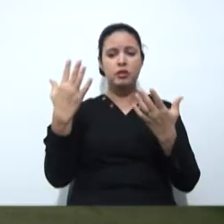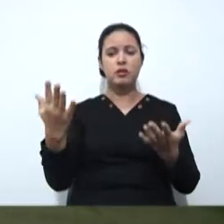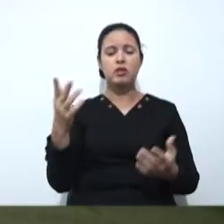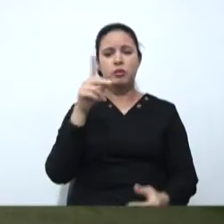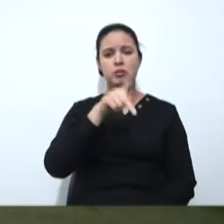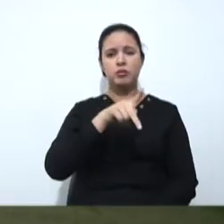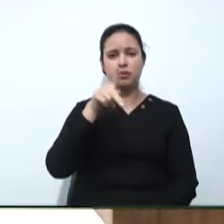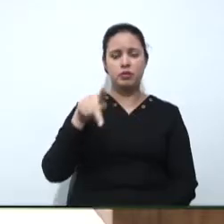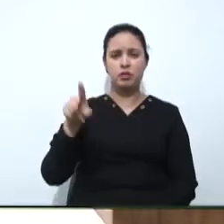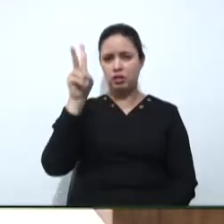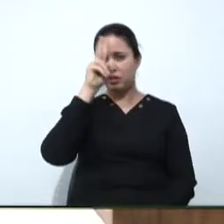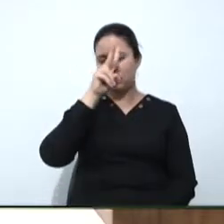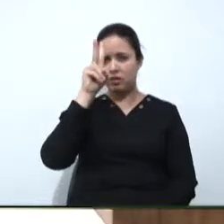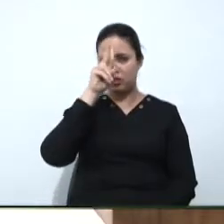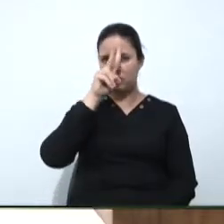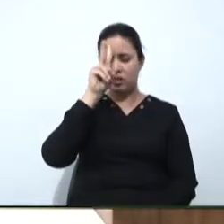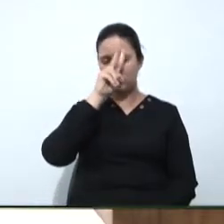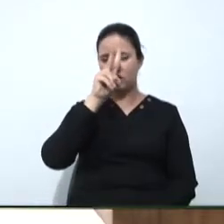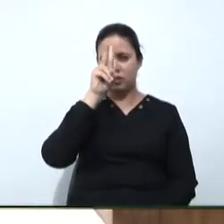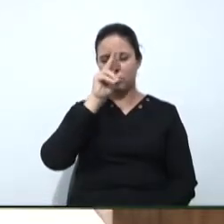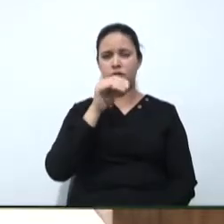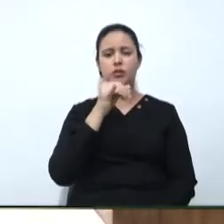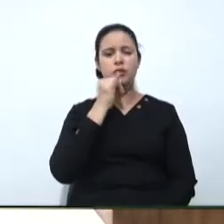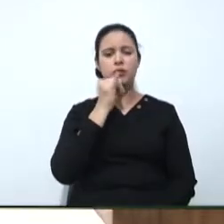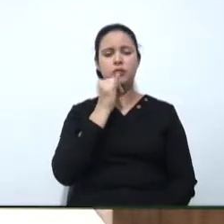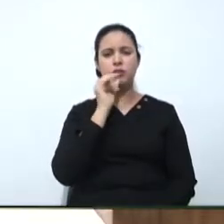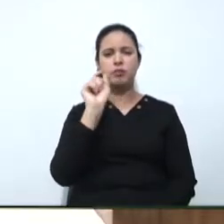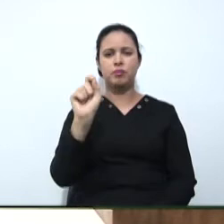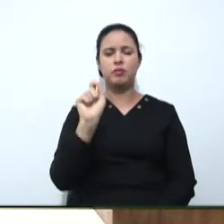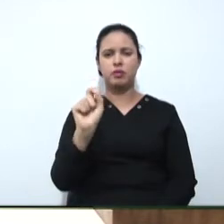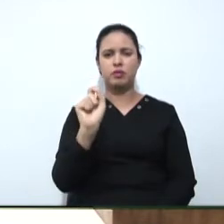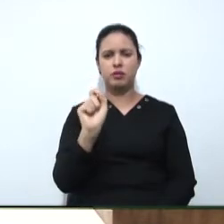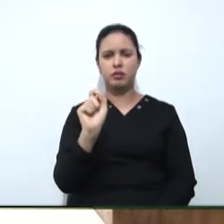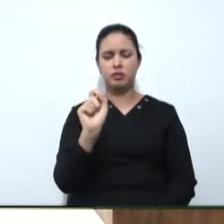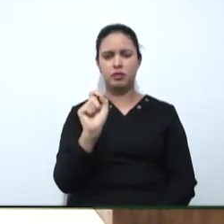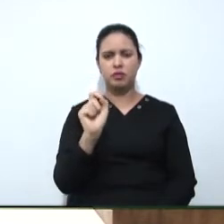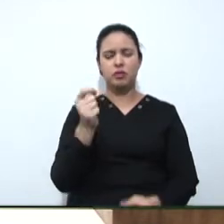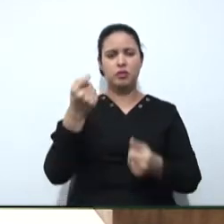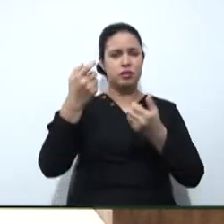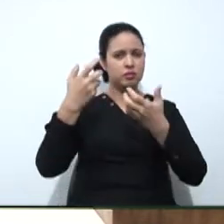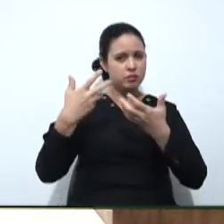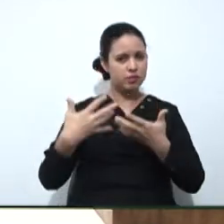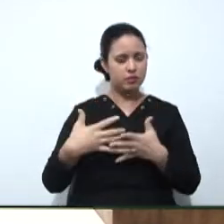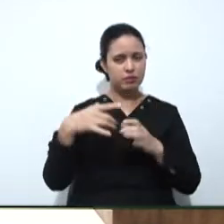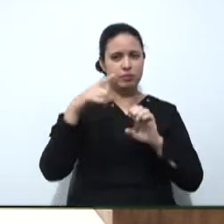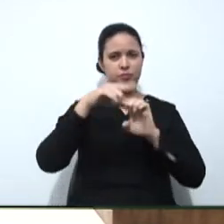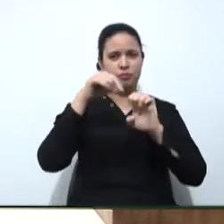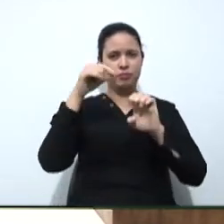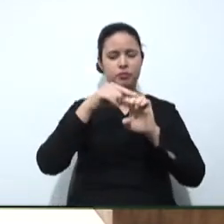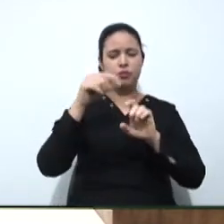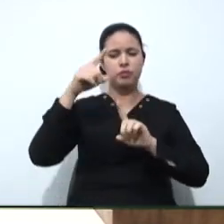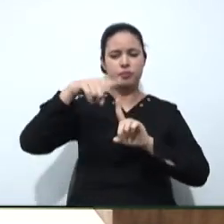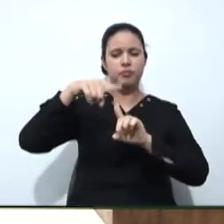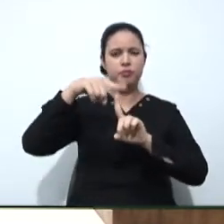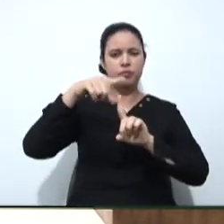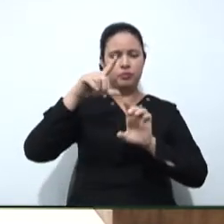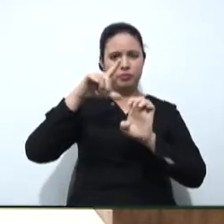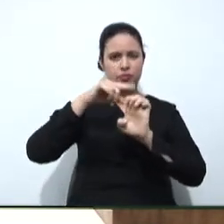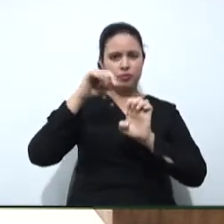lembrar daquele exemplo que a gente falou ao longo da aula, em que a gente discorreu sobre o empreendedor, sobre os tipos de